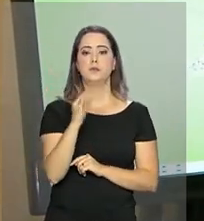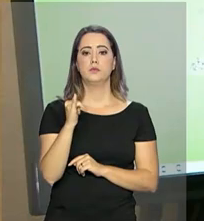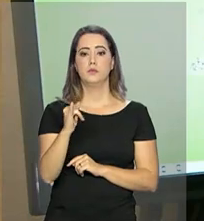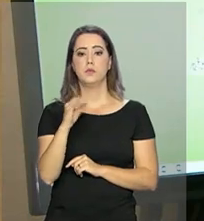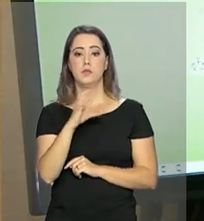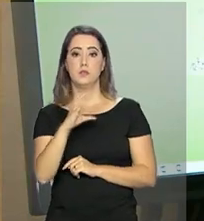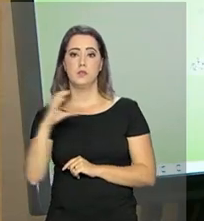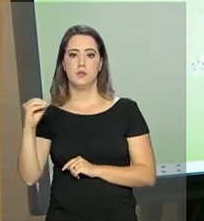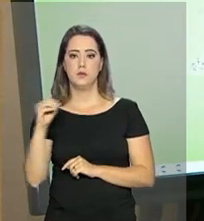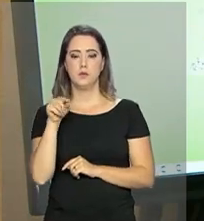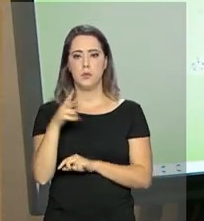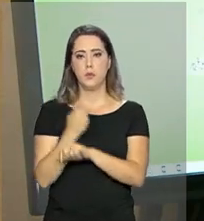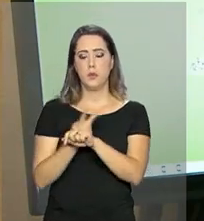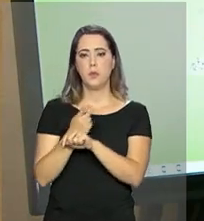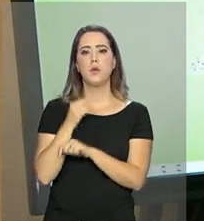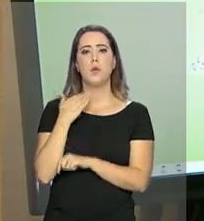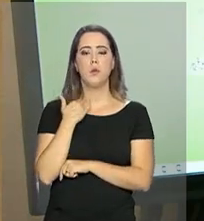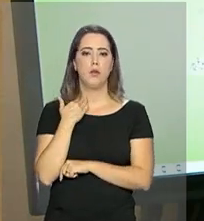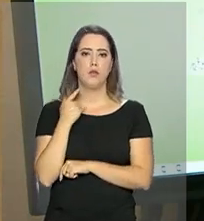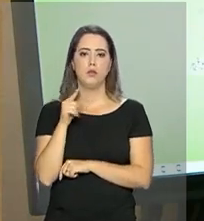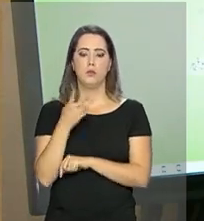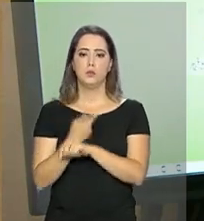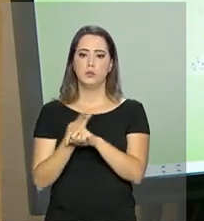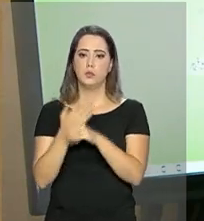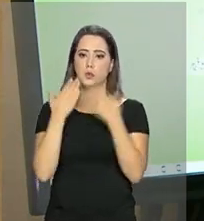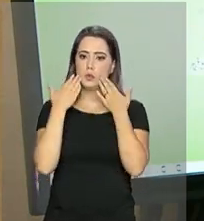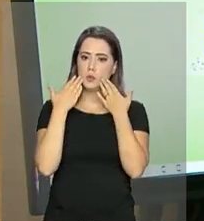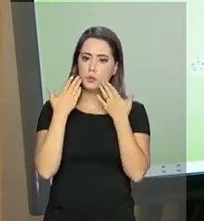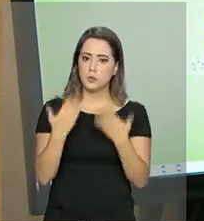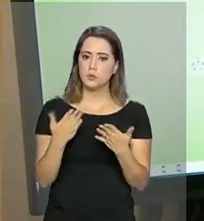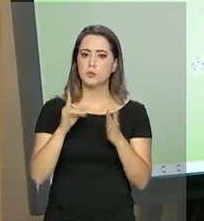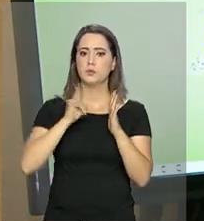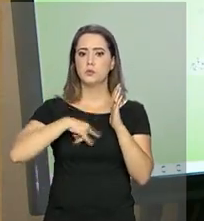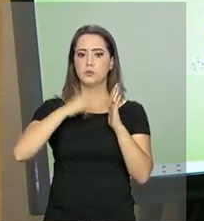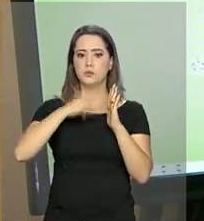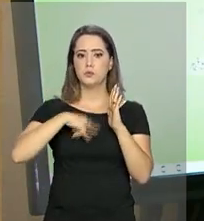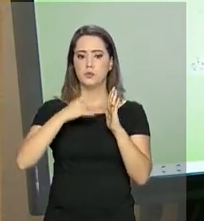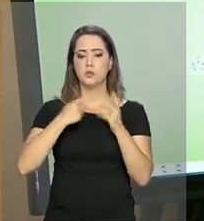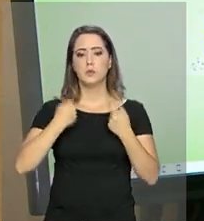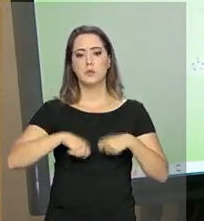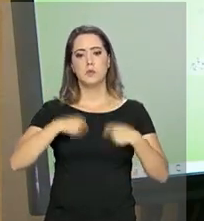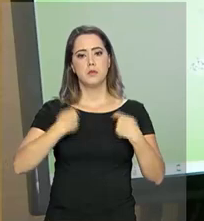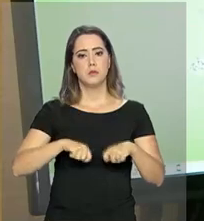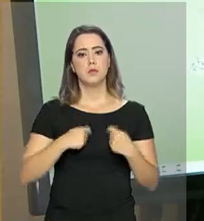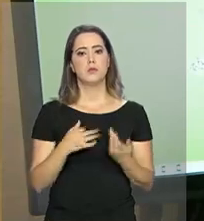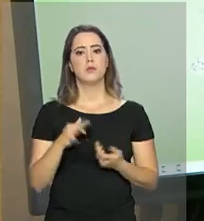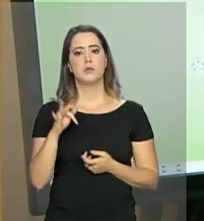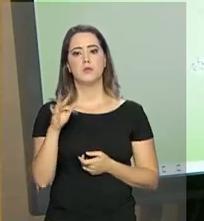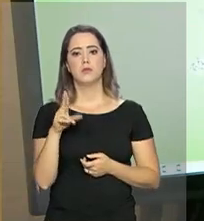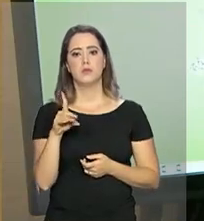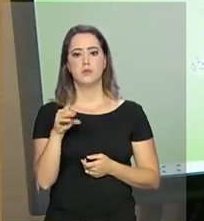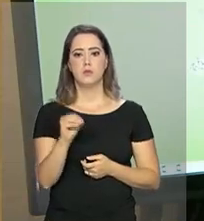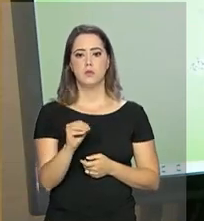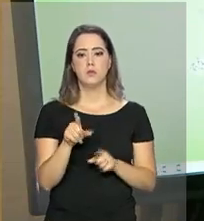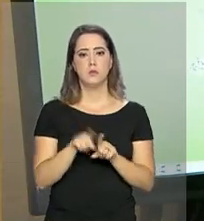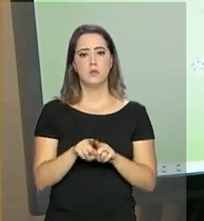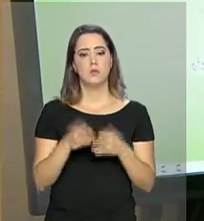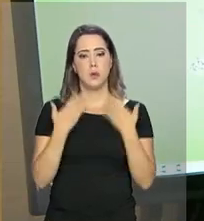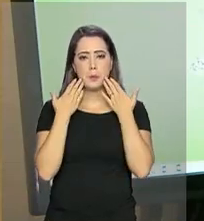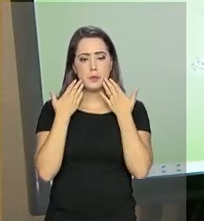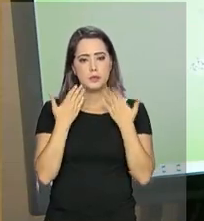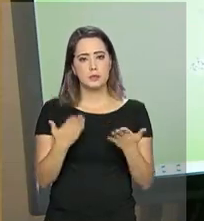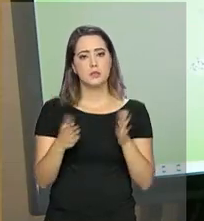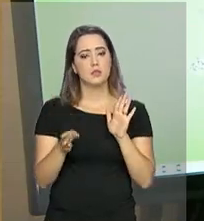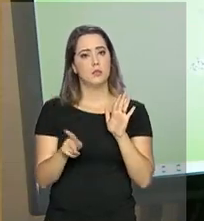oeste ali ela vai apresentar documentação mínima necessária pra de um projeto onde ela vai apresentar